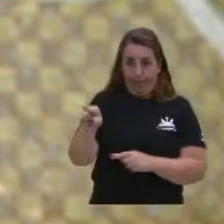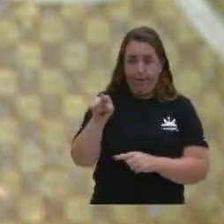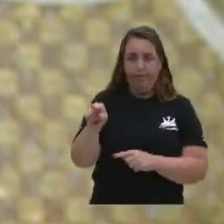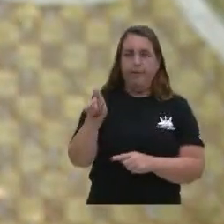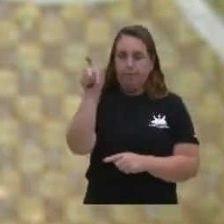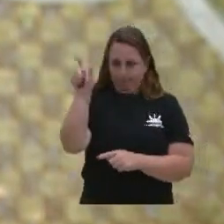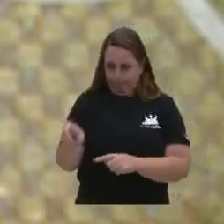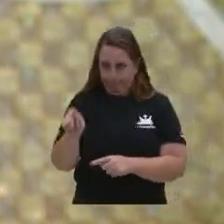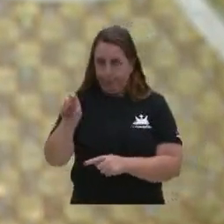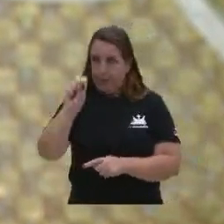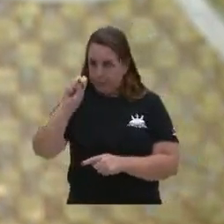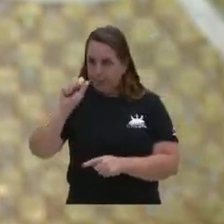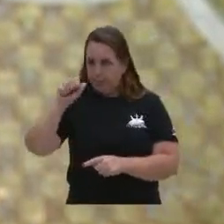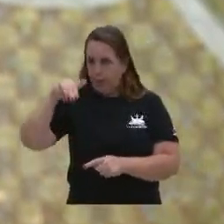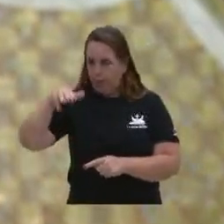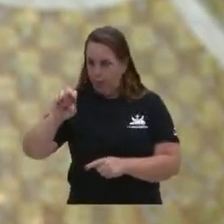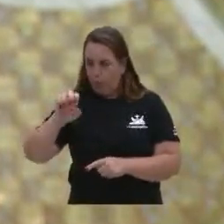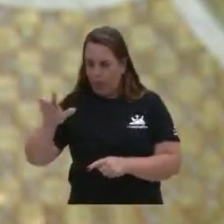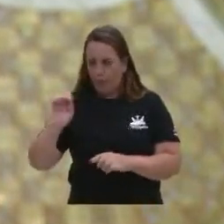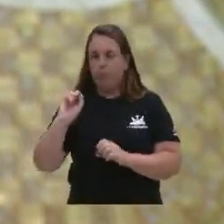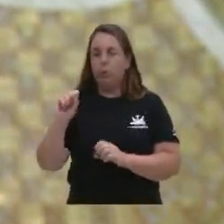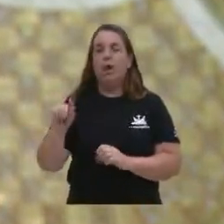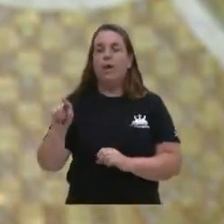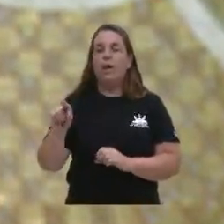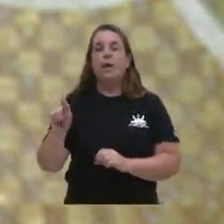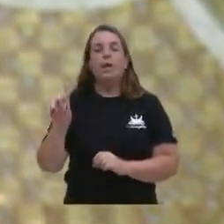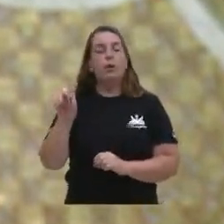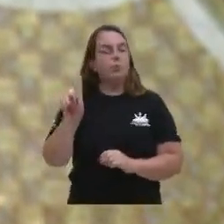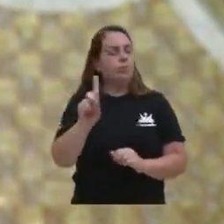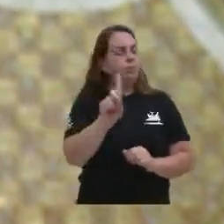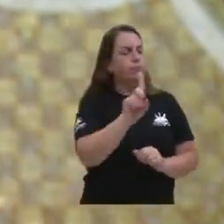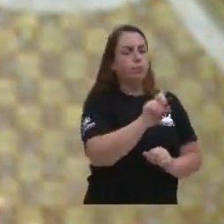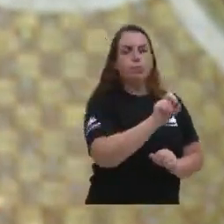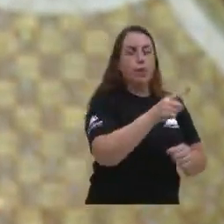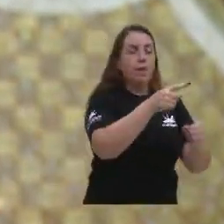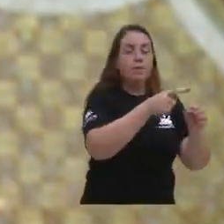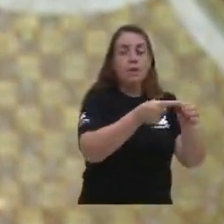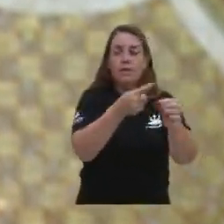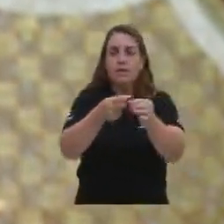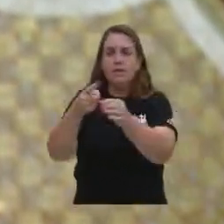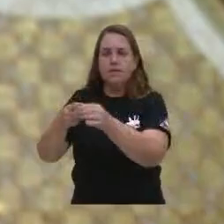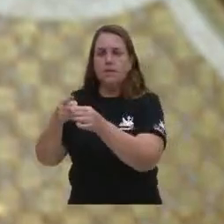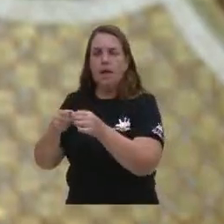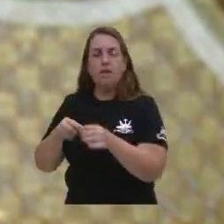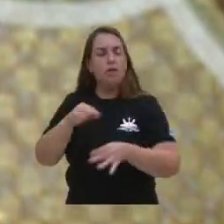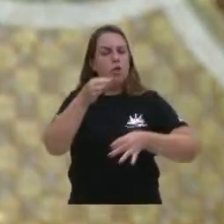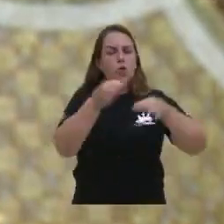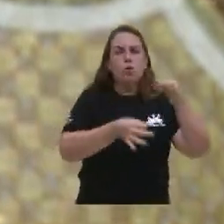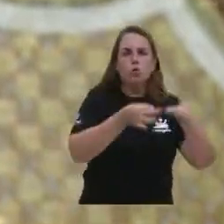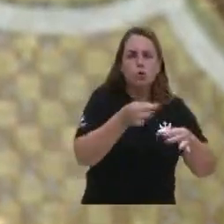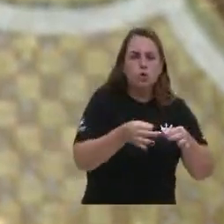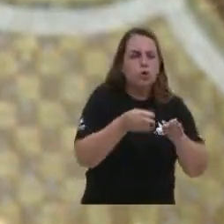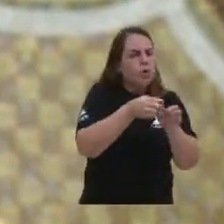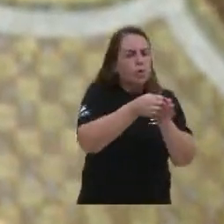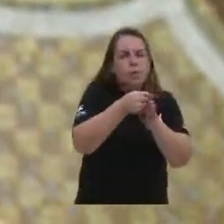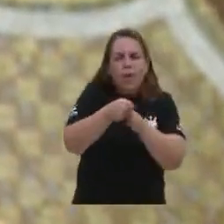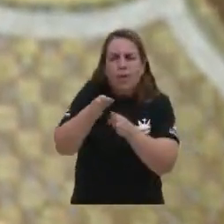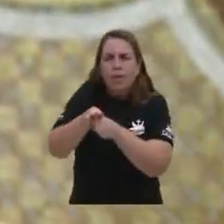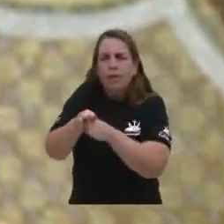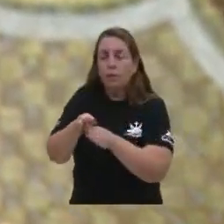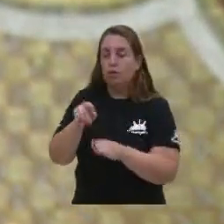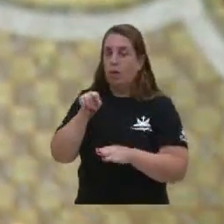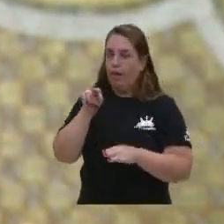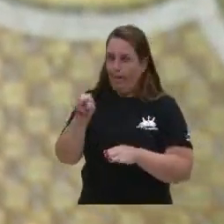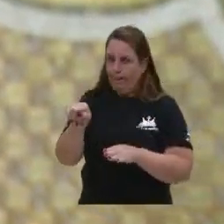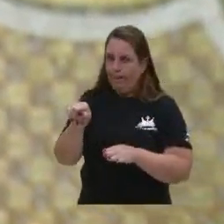cidade, depois do chamado, fazendo a justiça, orientando. Foi ele que,